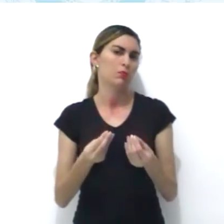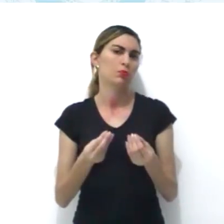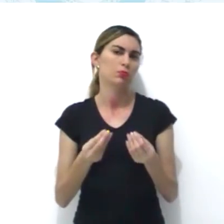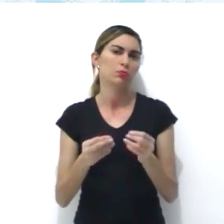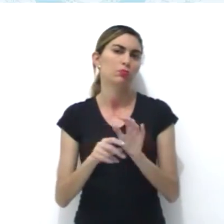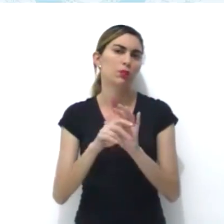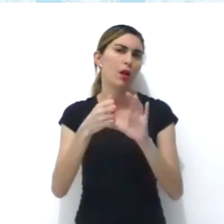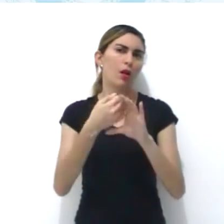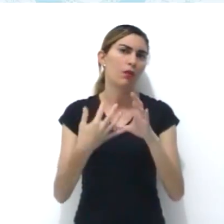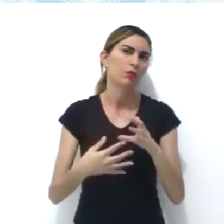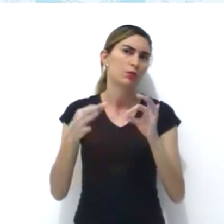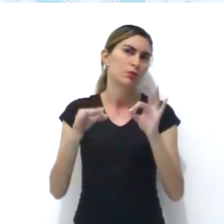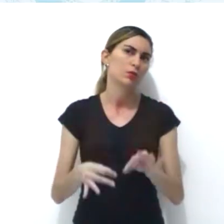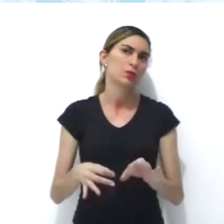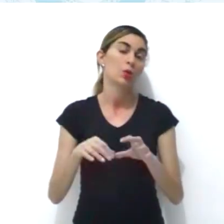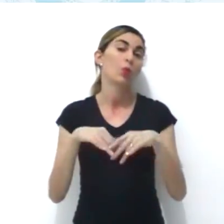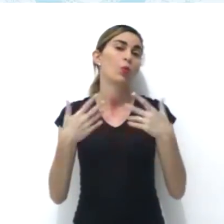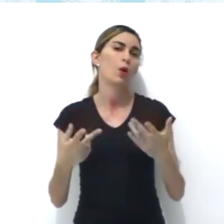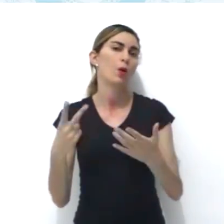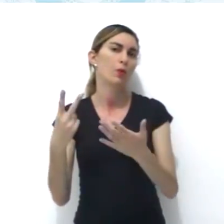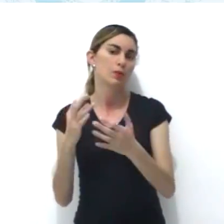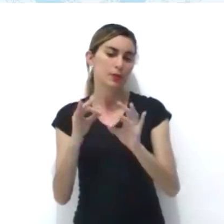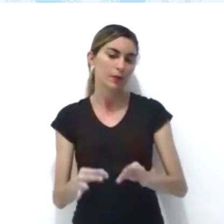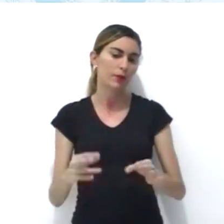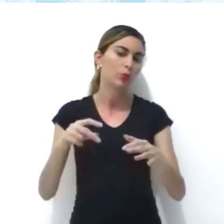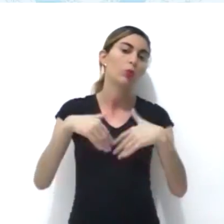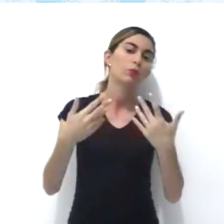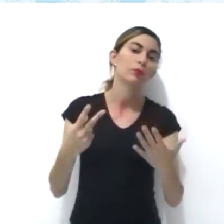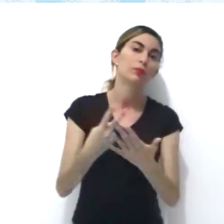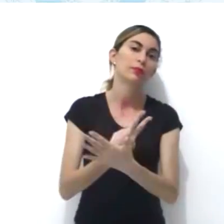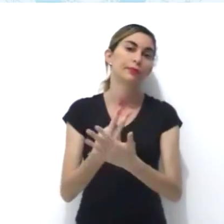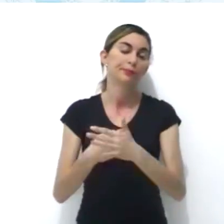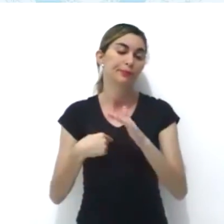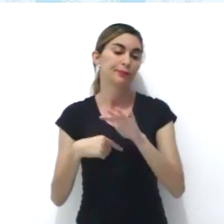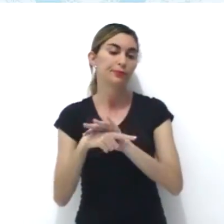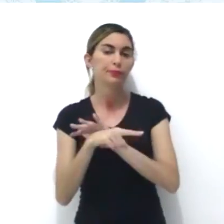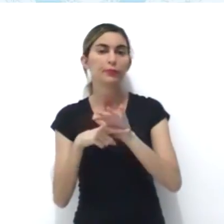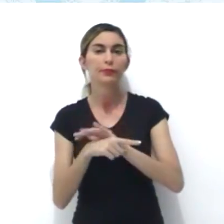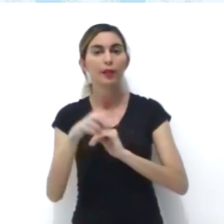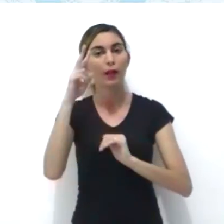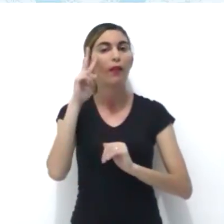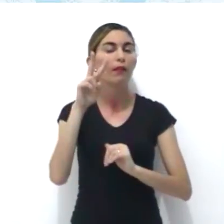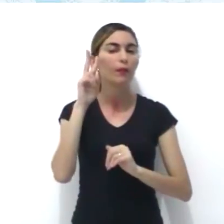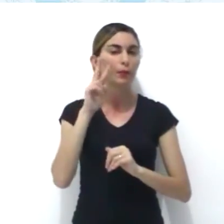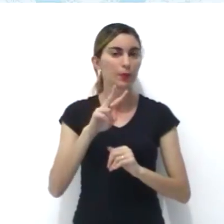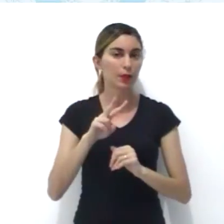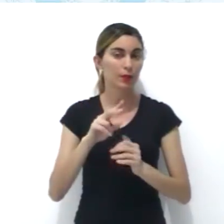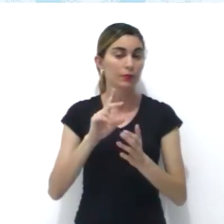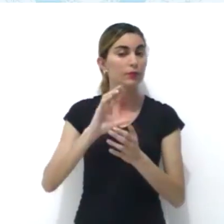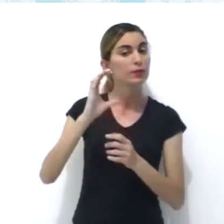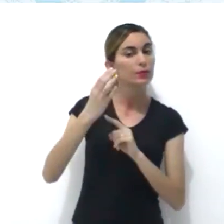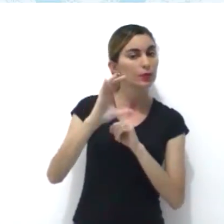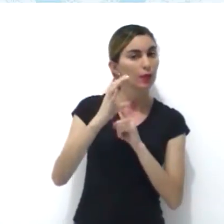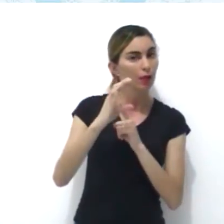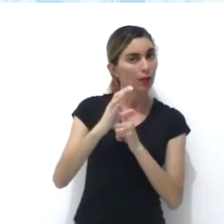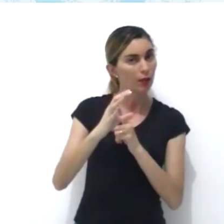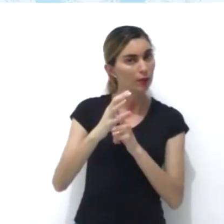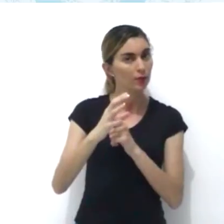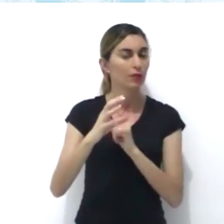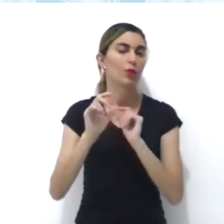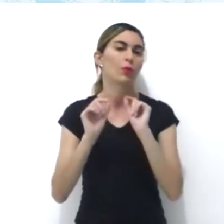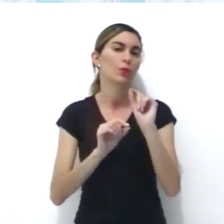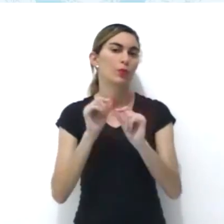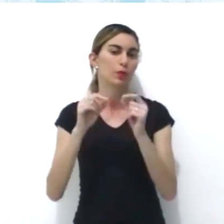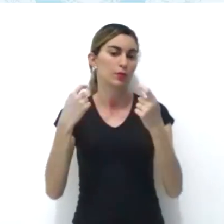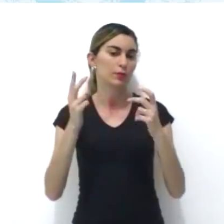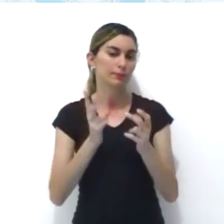quais aspectos deu certo, em quais deu errado. E estou analisando, lembrando que para a ciência,